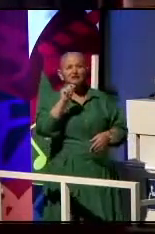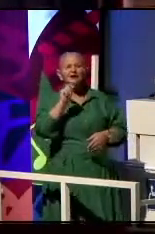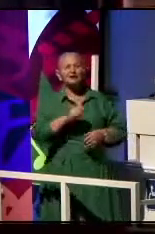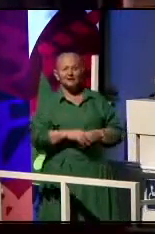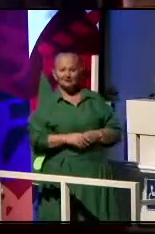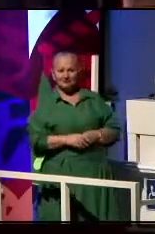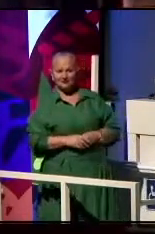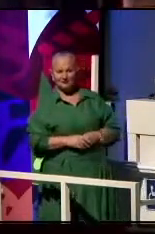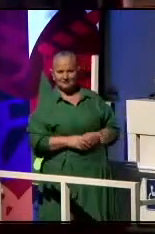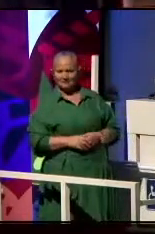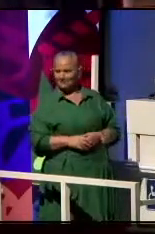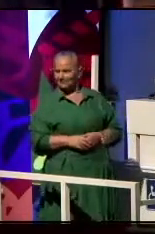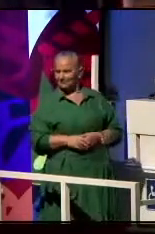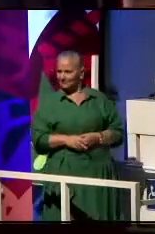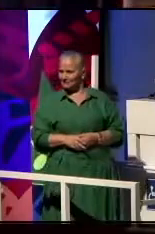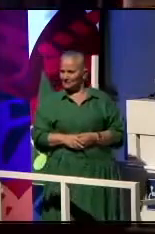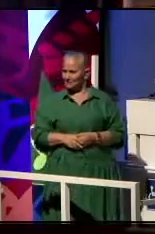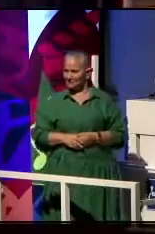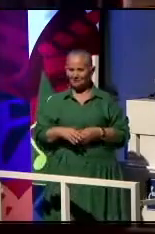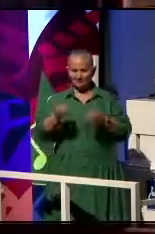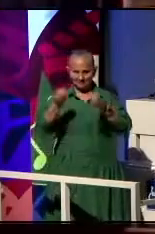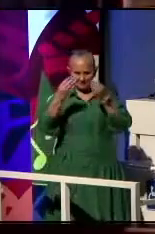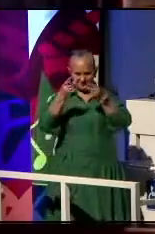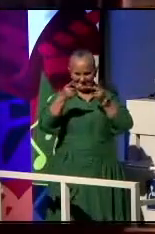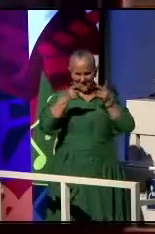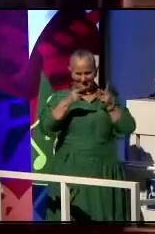Stanislau, seja bem-vinda.